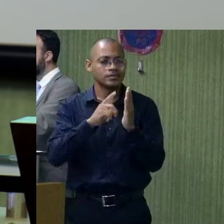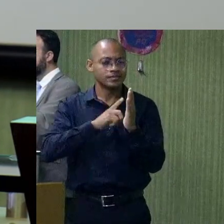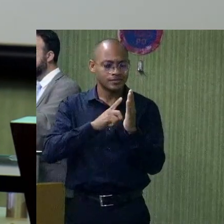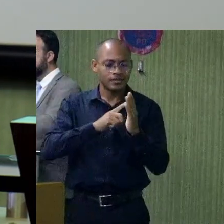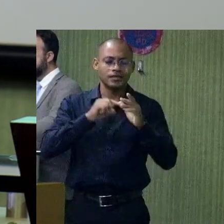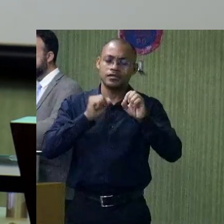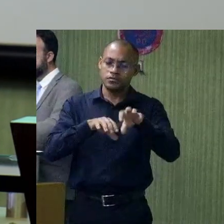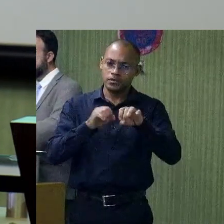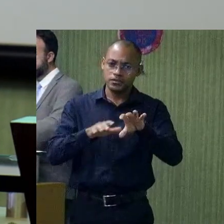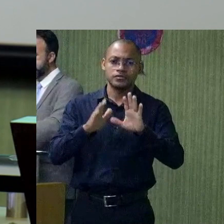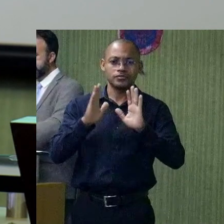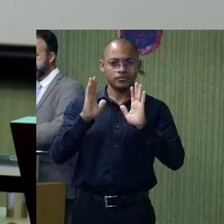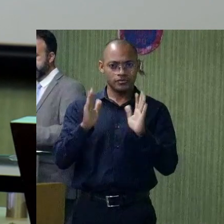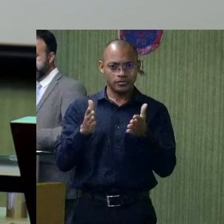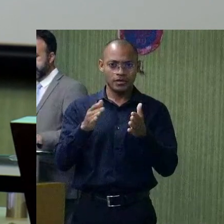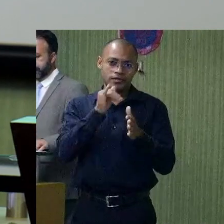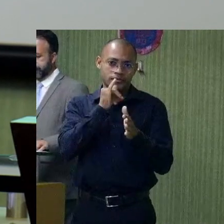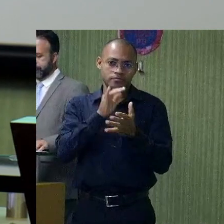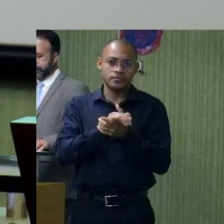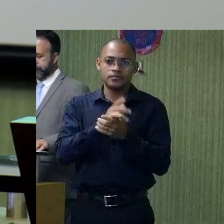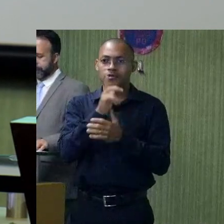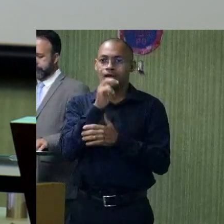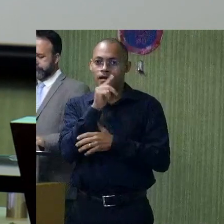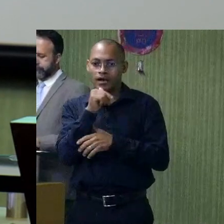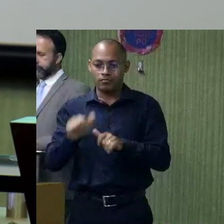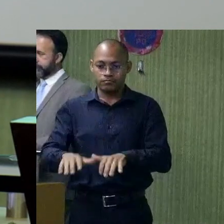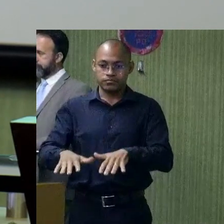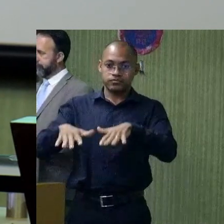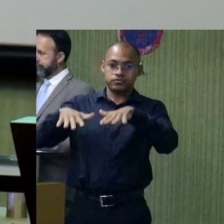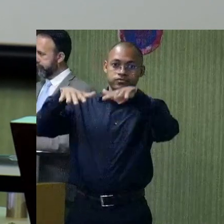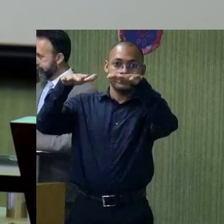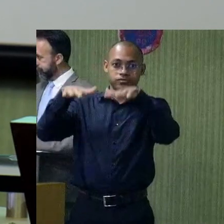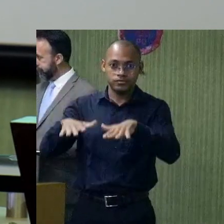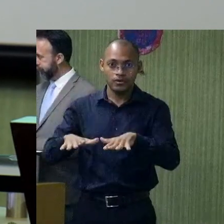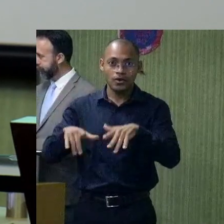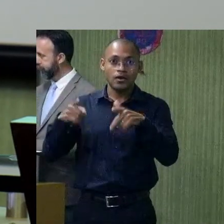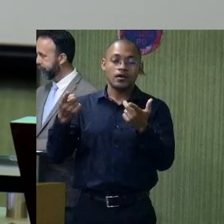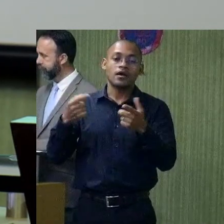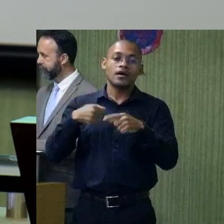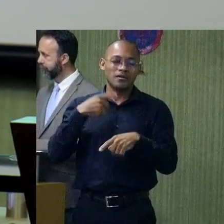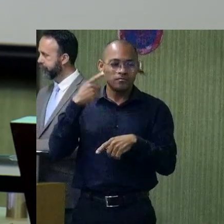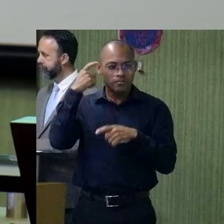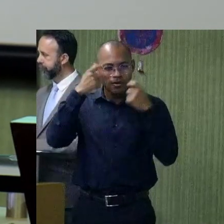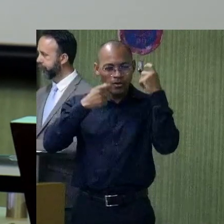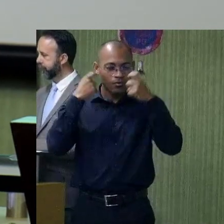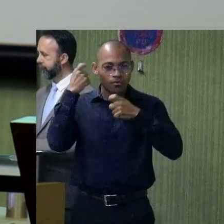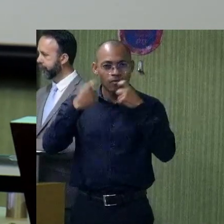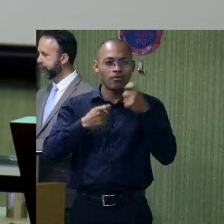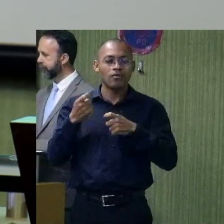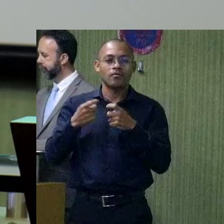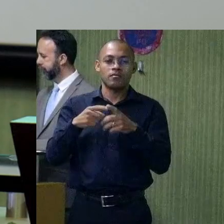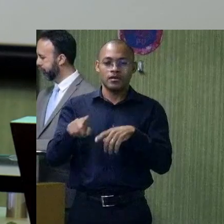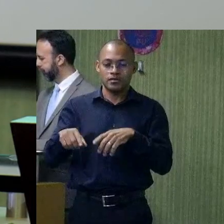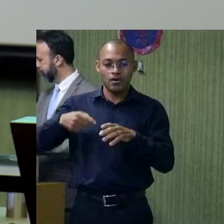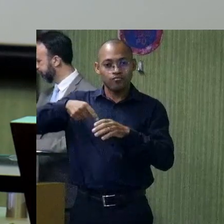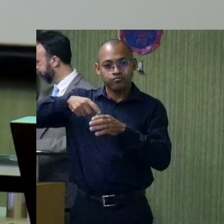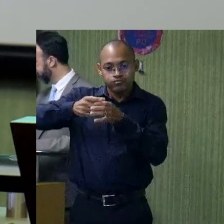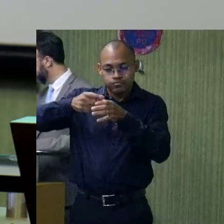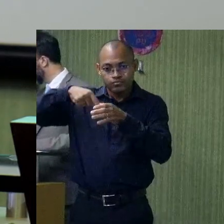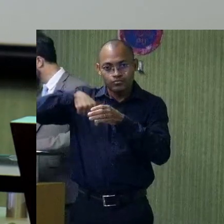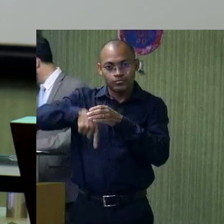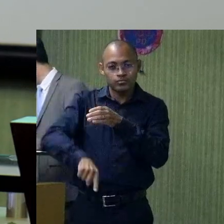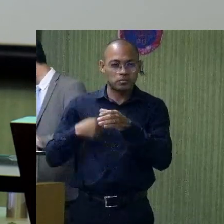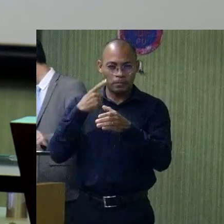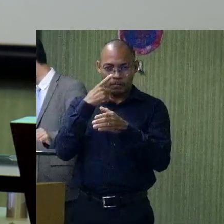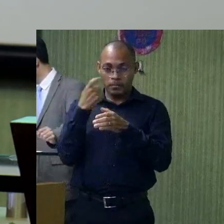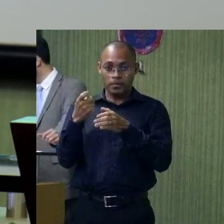gente vê principalmente a questão da água né a gente se preocupa com a questão do esgoto sanitário com a qualidade da água